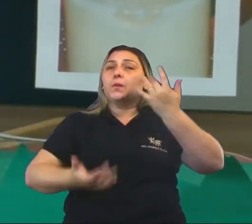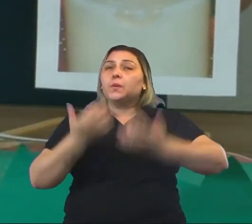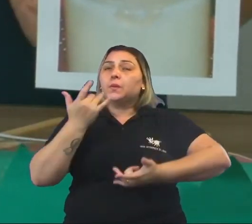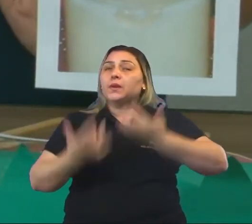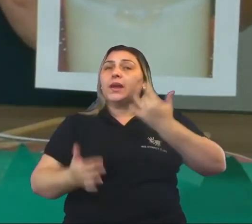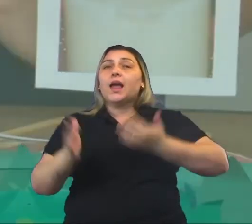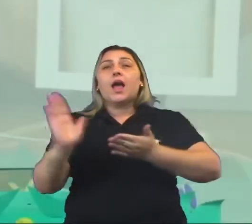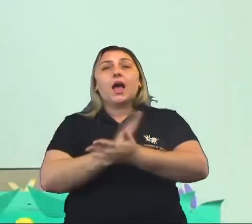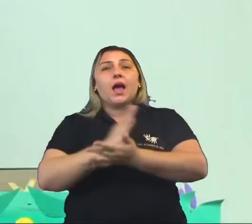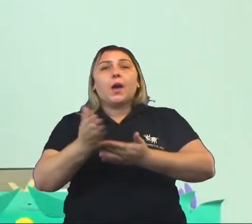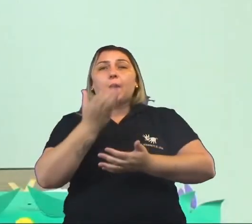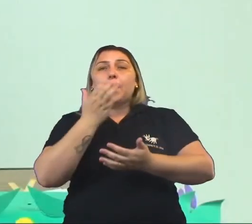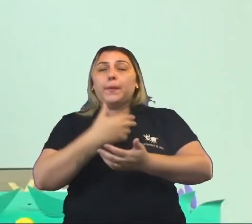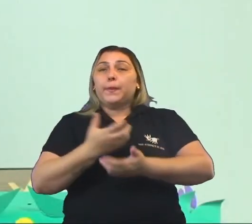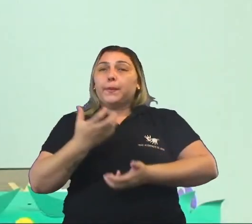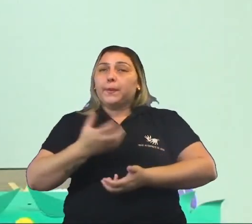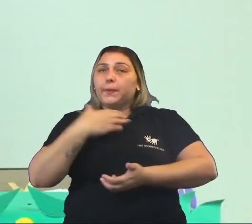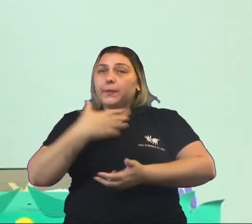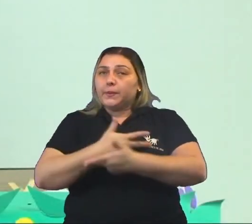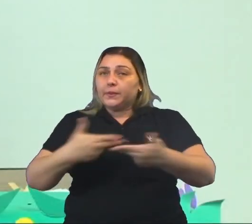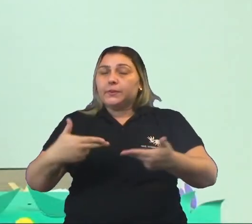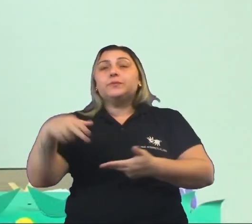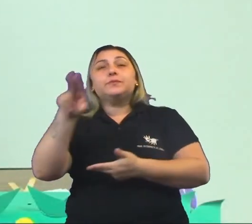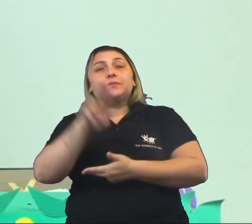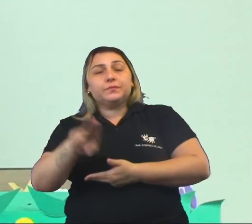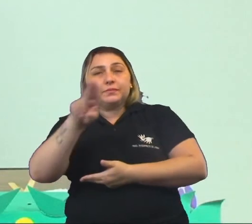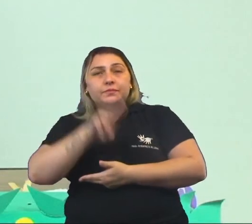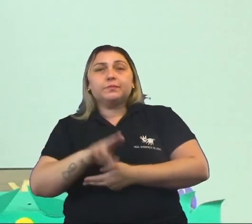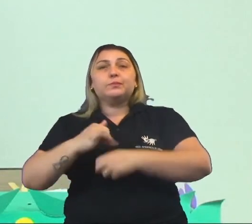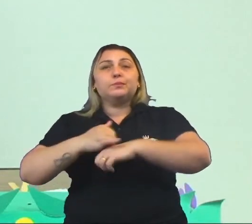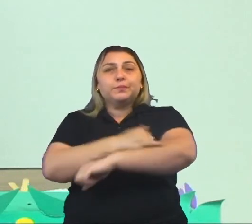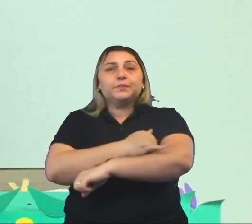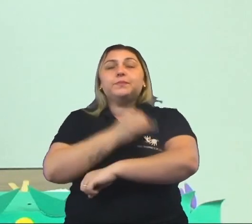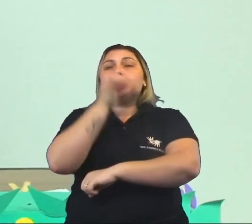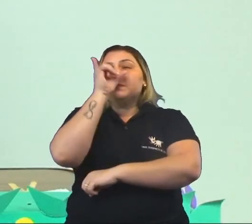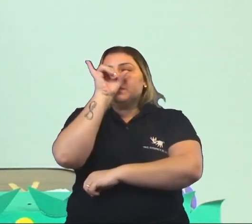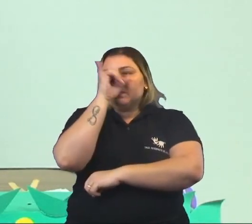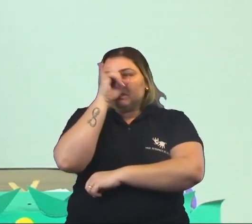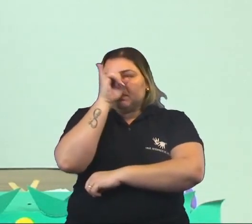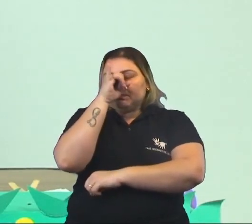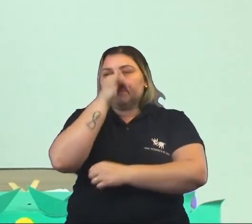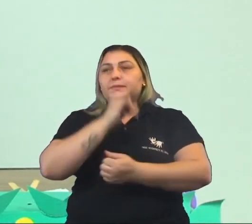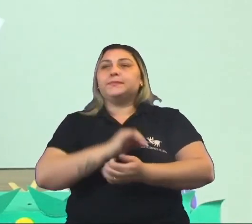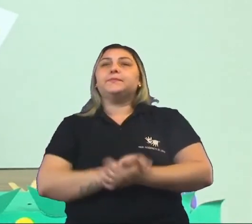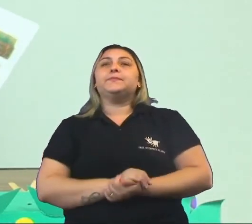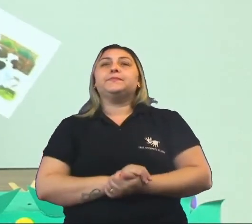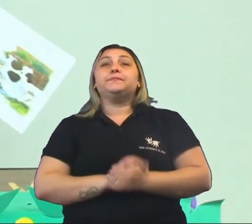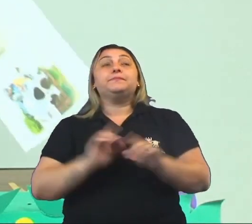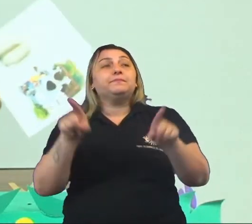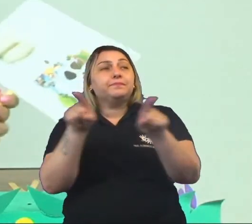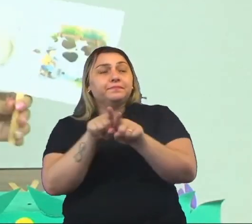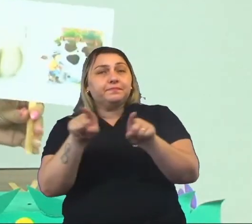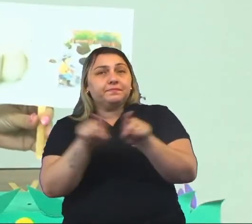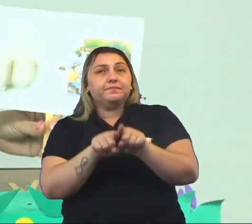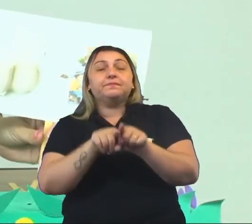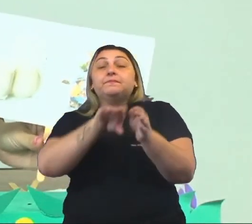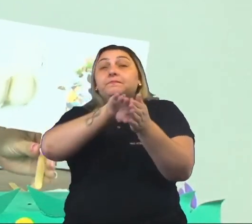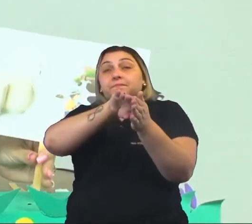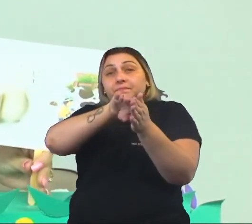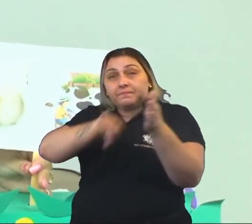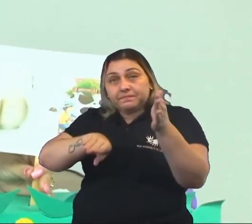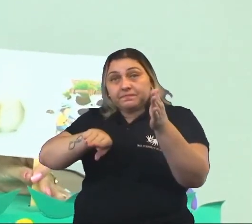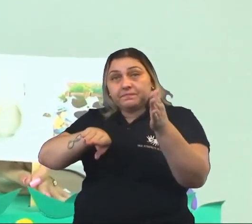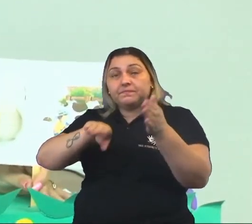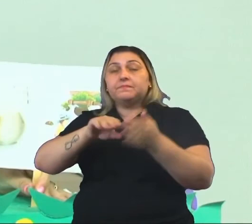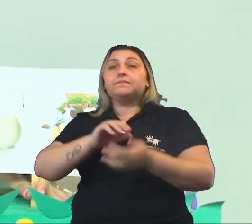alguns alimentos, era utilizado a banha de porco. E também era retirado